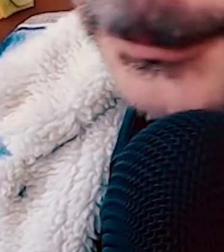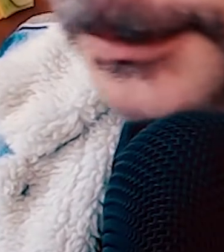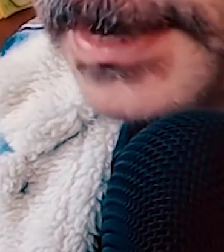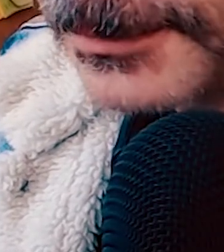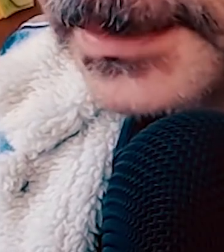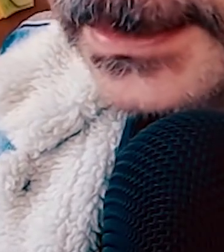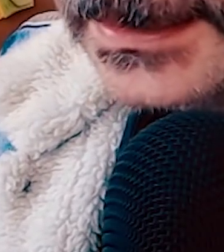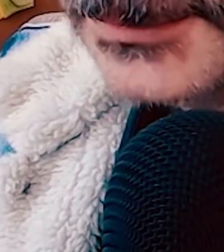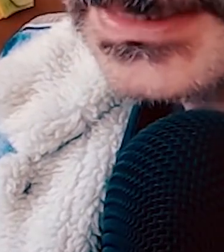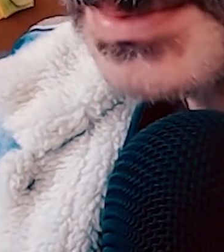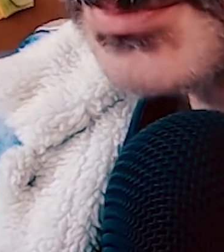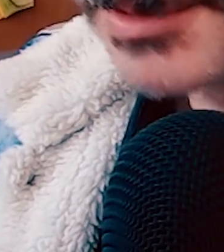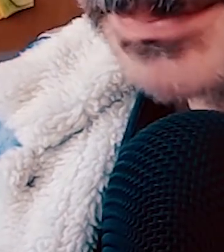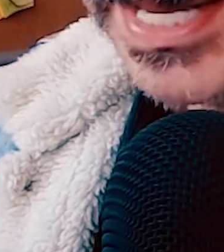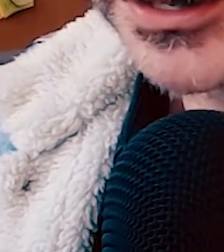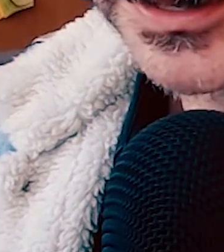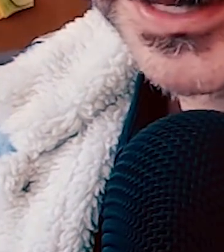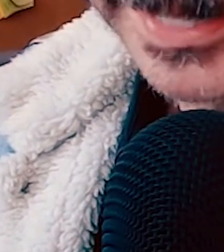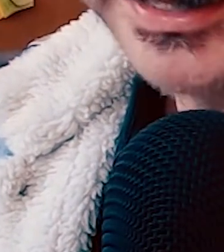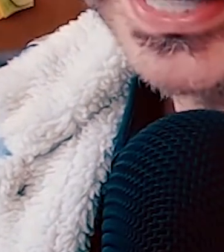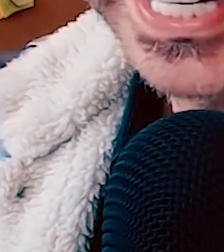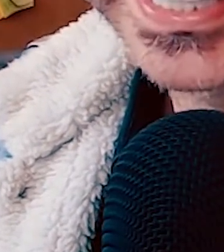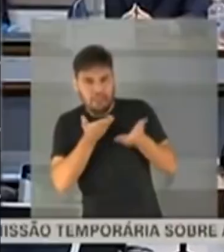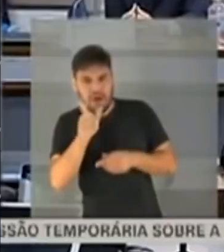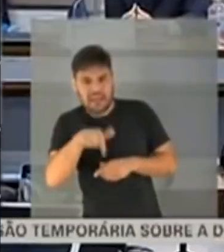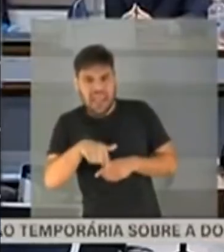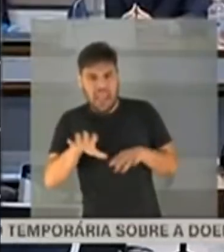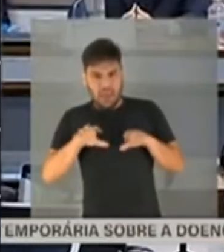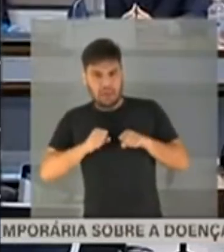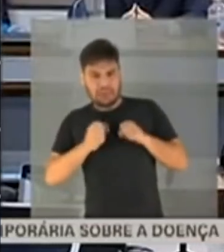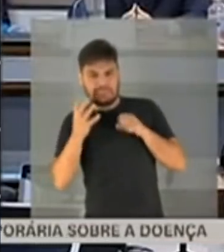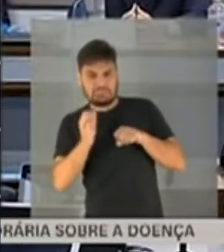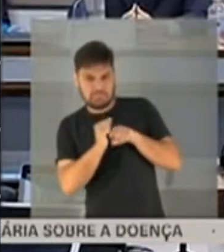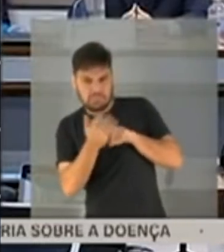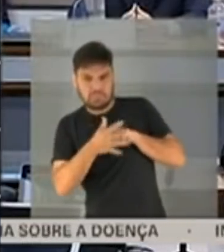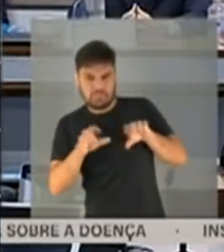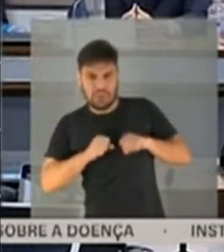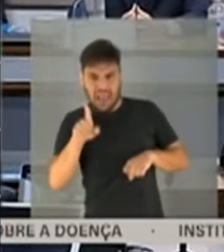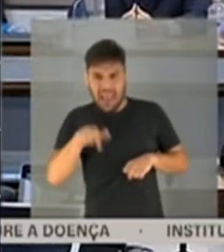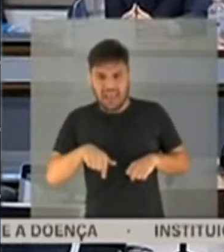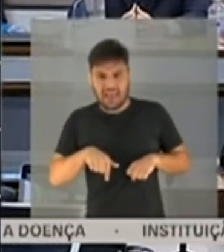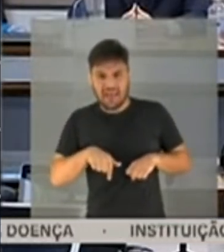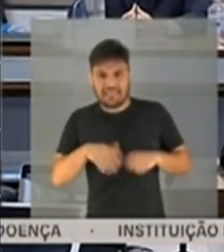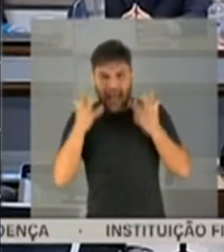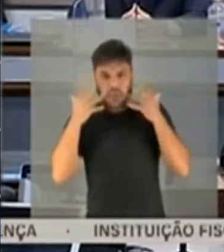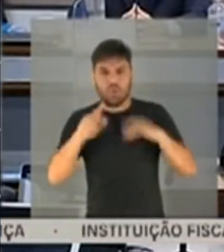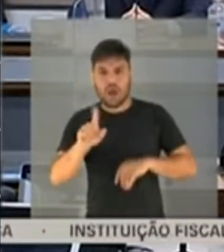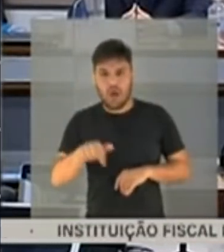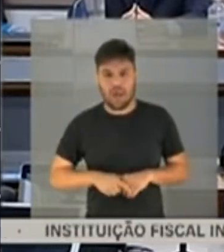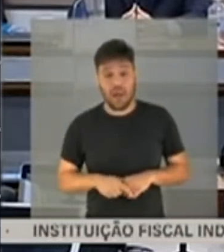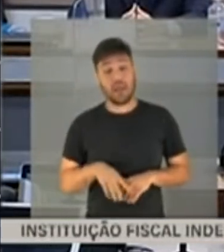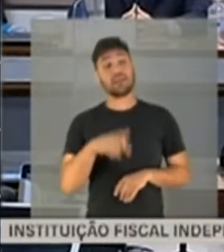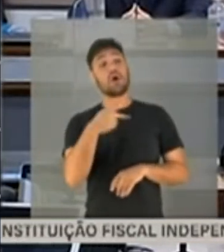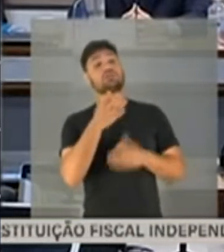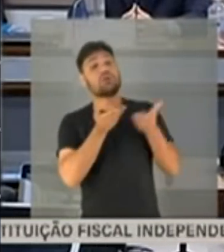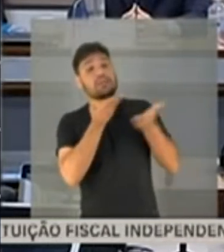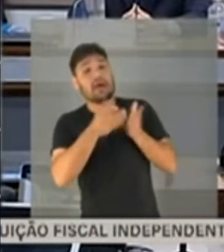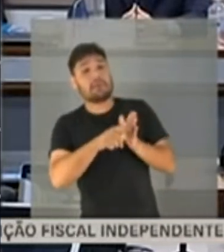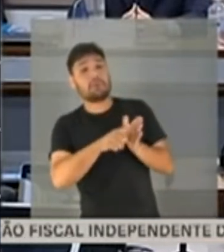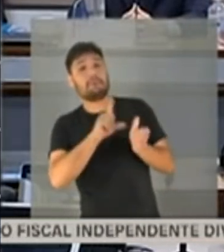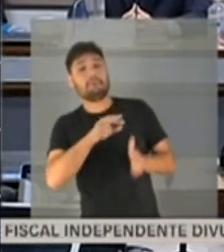do relator não ia acontecer assim num clima muito ameno. Teve treta. Esquece a imunização laboral. O tratamento precoce que Vossa Excelência e outros tantos